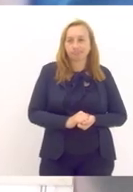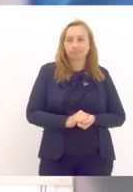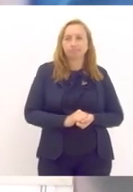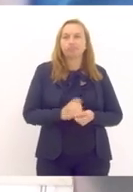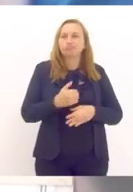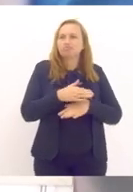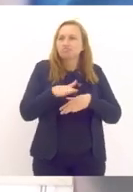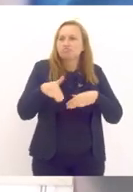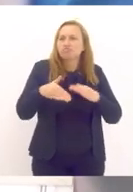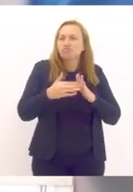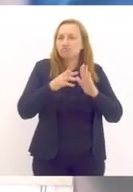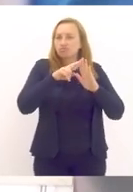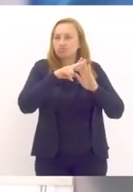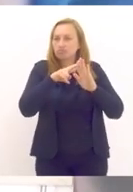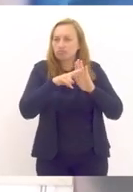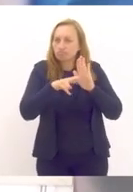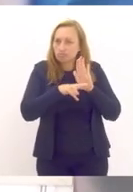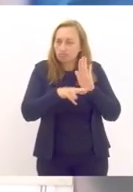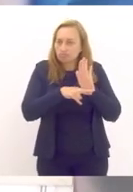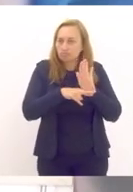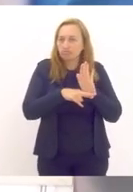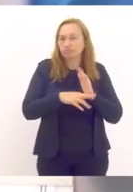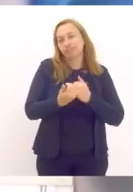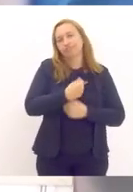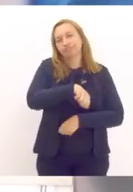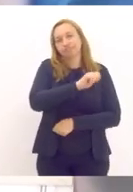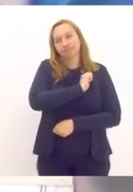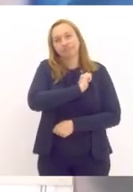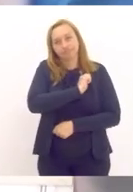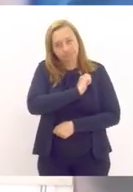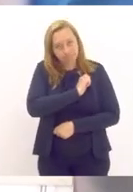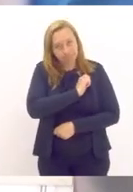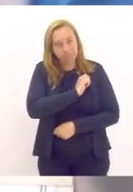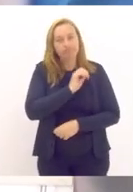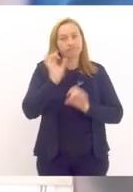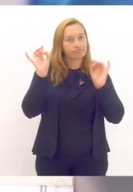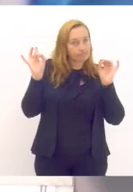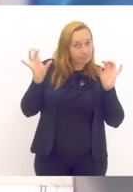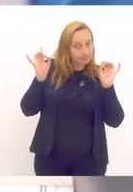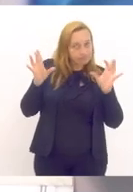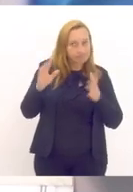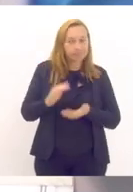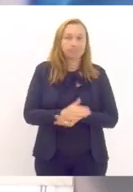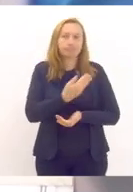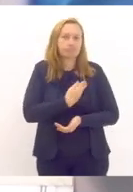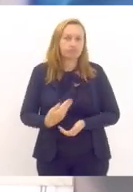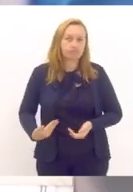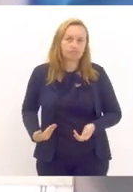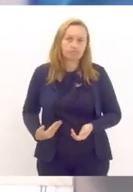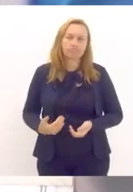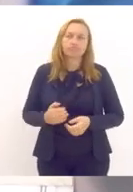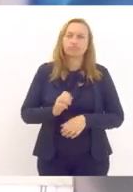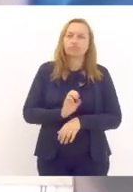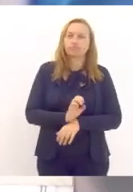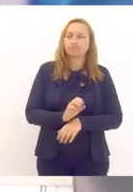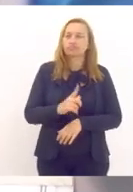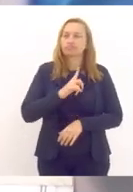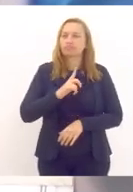todos os regimes de benefícios fiscais, né, de regimes especiais. O governador, no discurso de posse dele, disse que